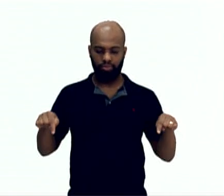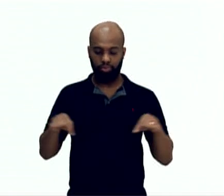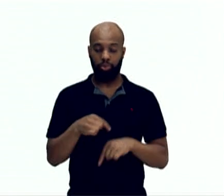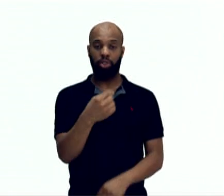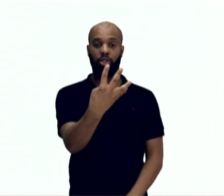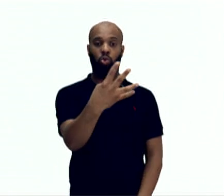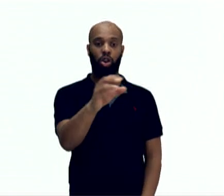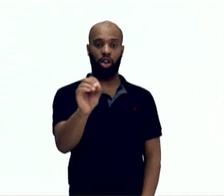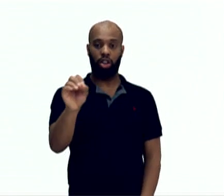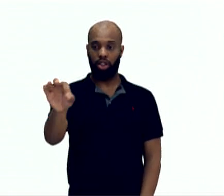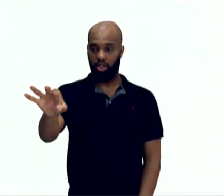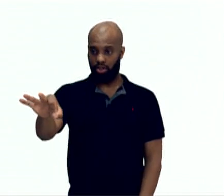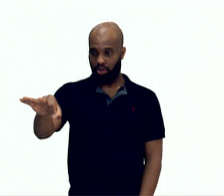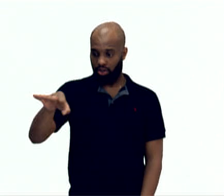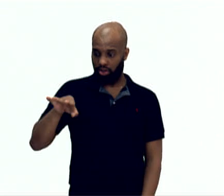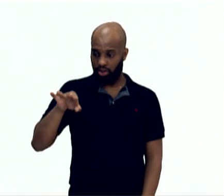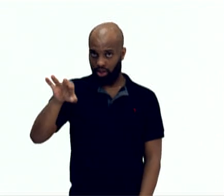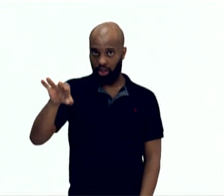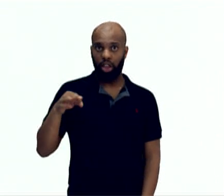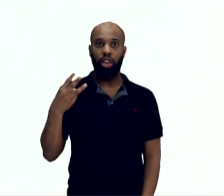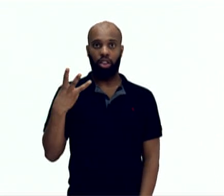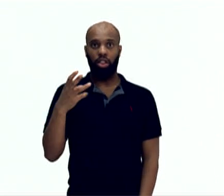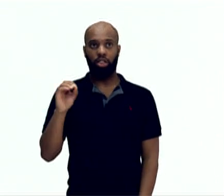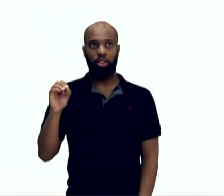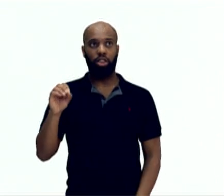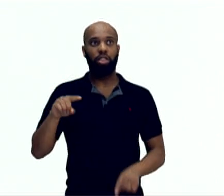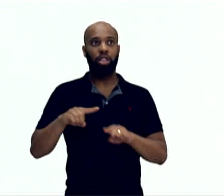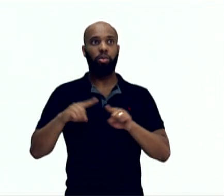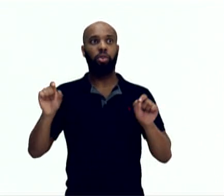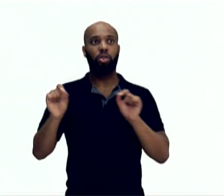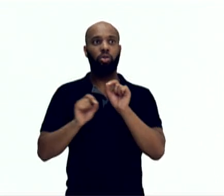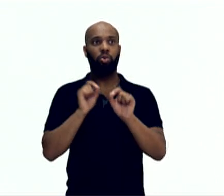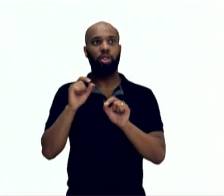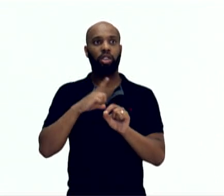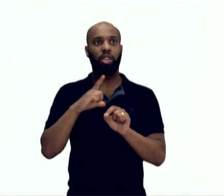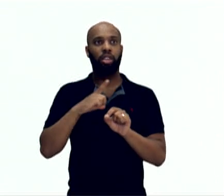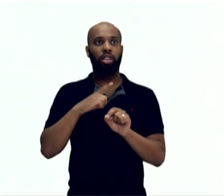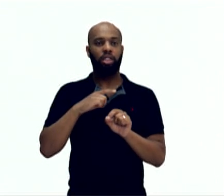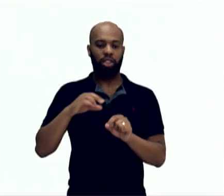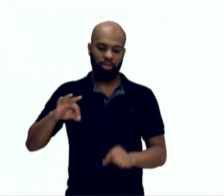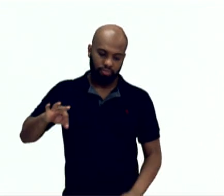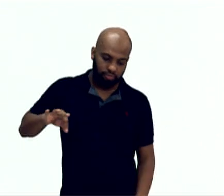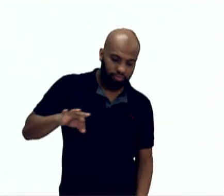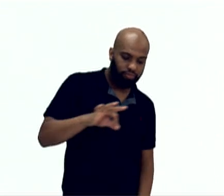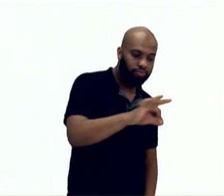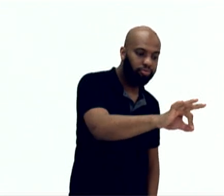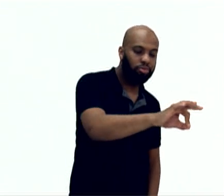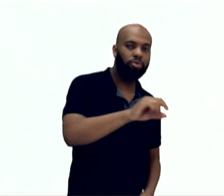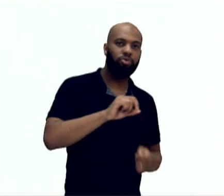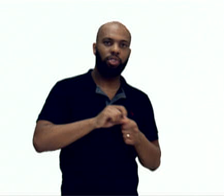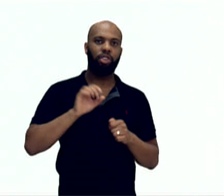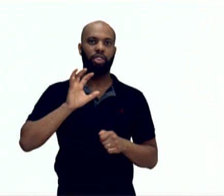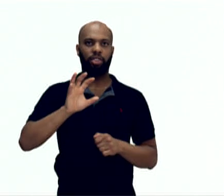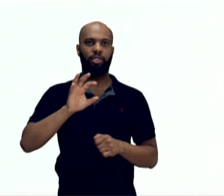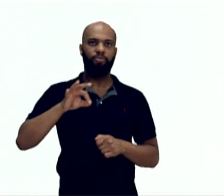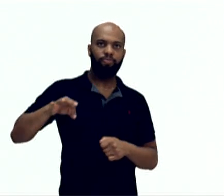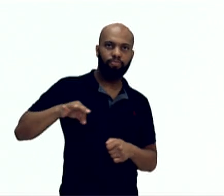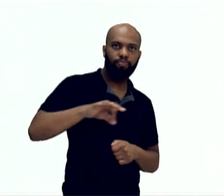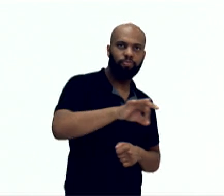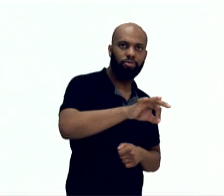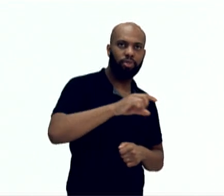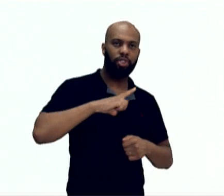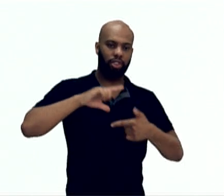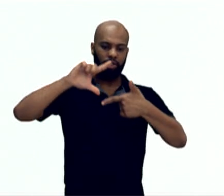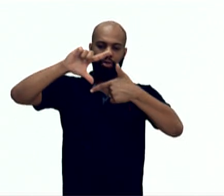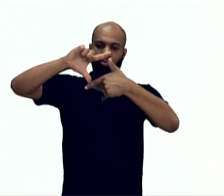30 de largura, mas ele vai ser dividido desta forma aqui. E aí,